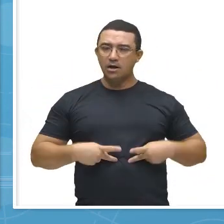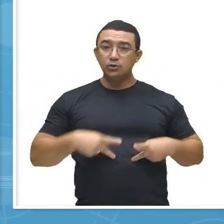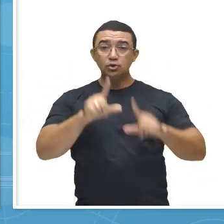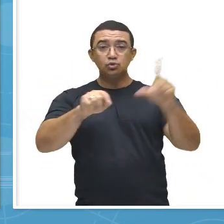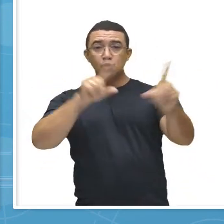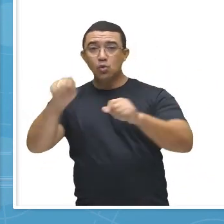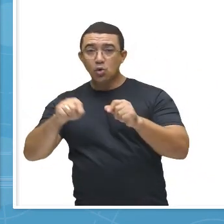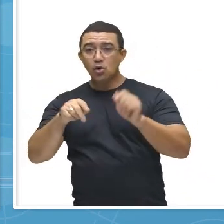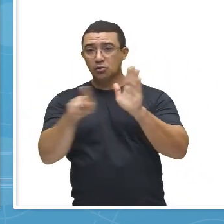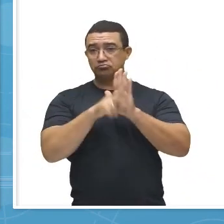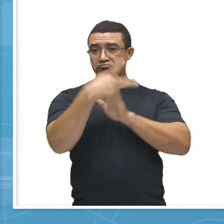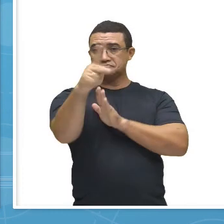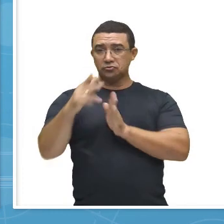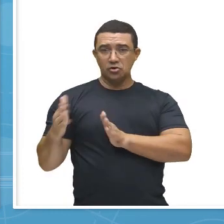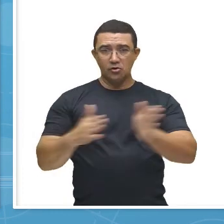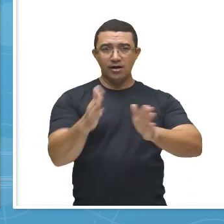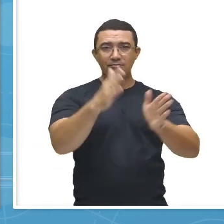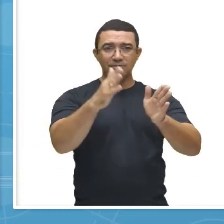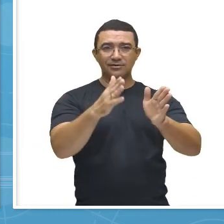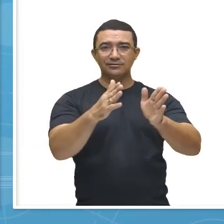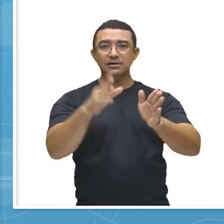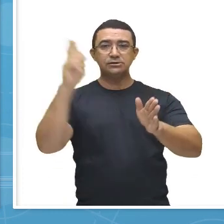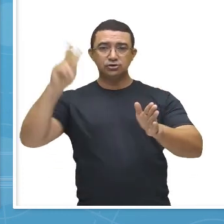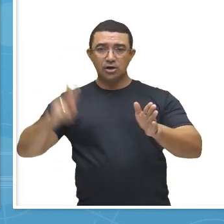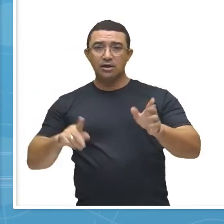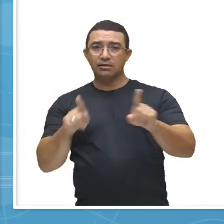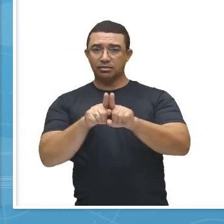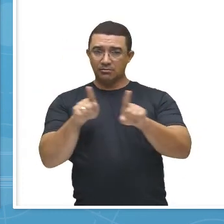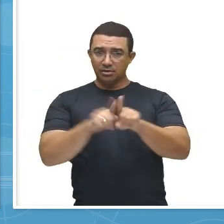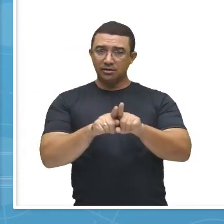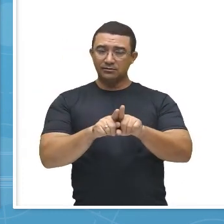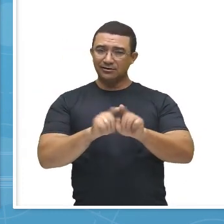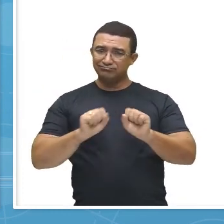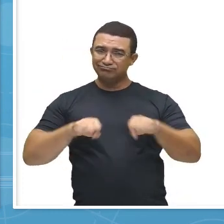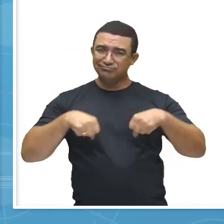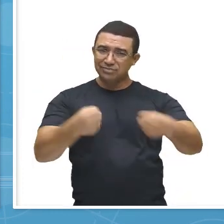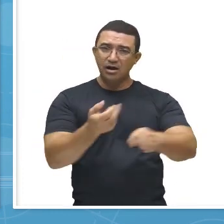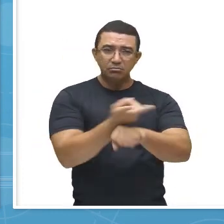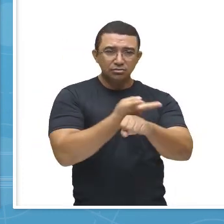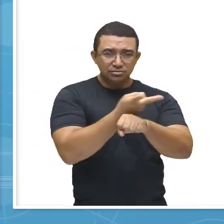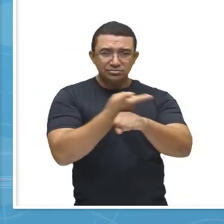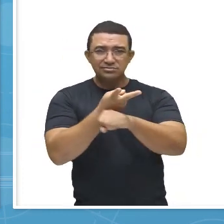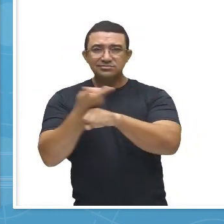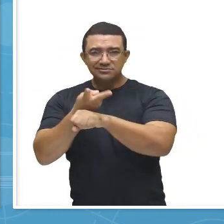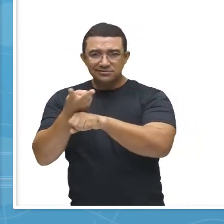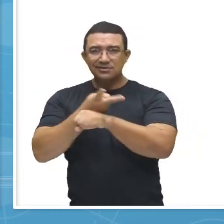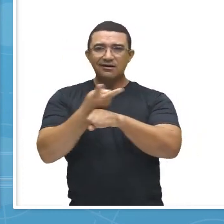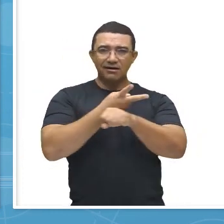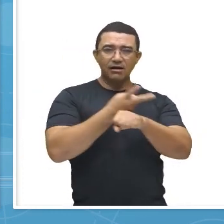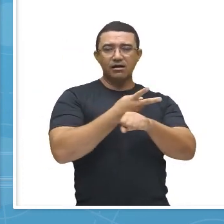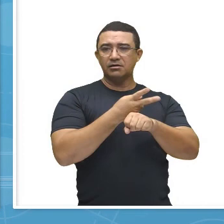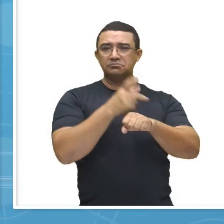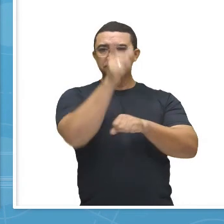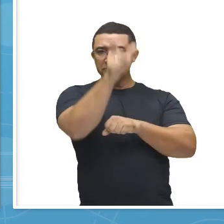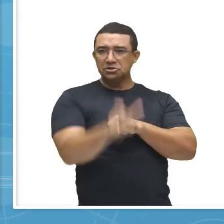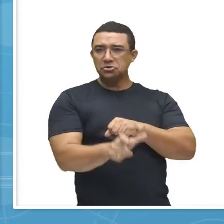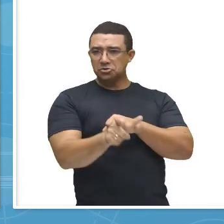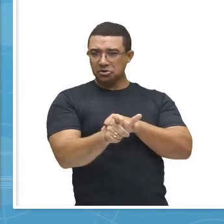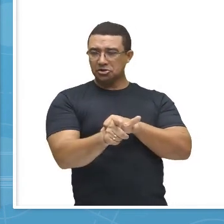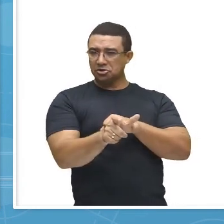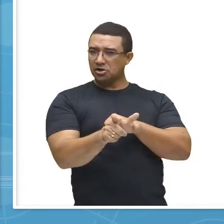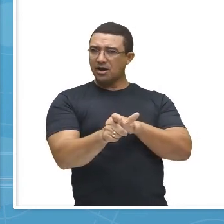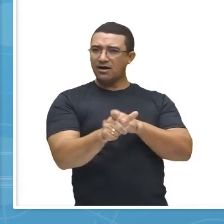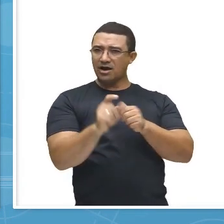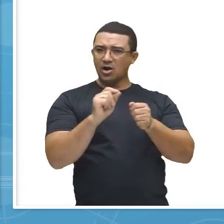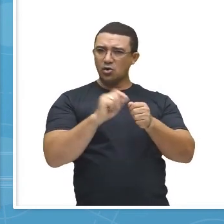caminhada histórica e também a impulsionar a buscar sua realização plena e definitiva, dando sentido à vida e